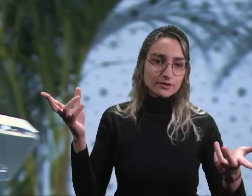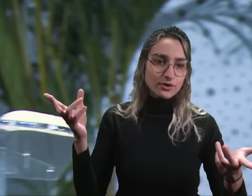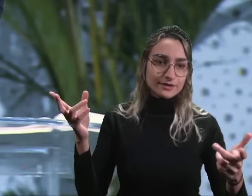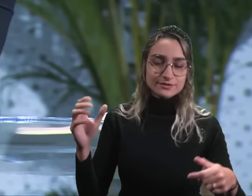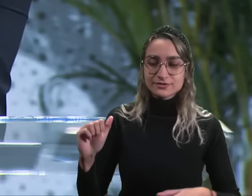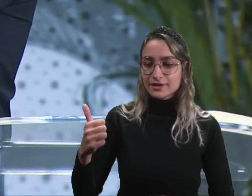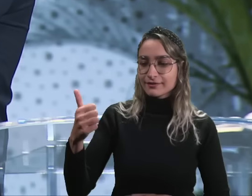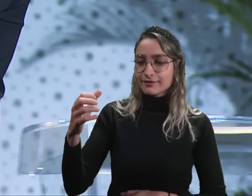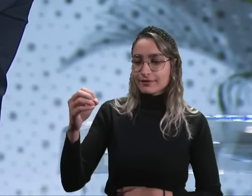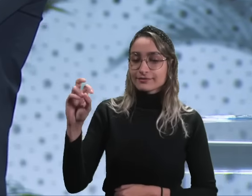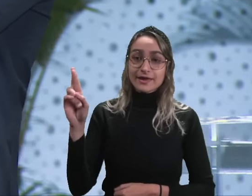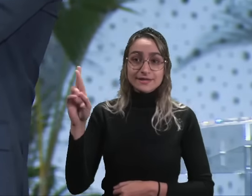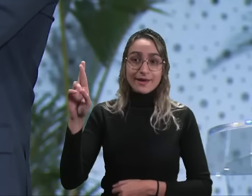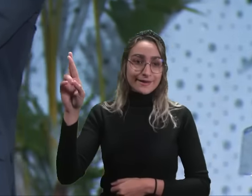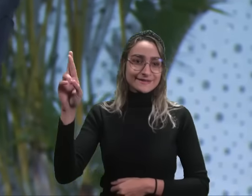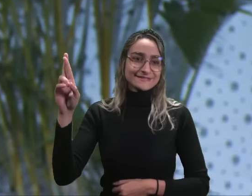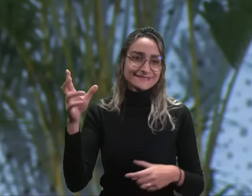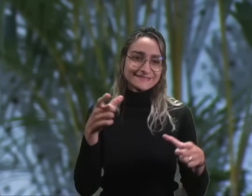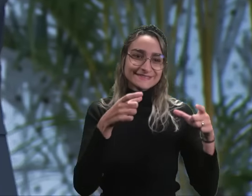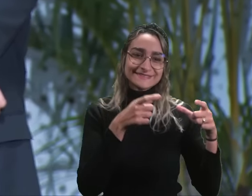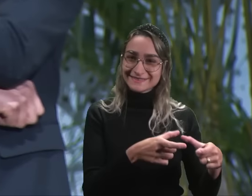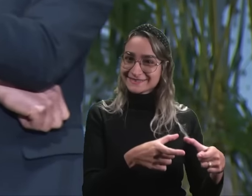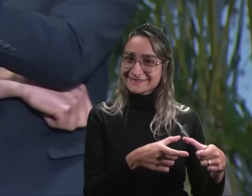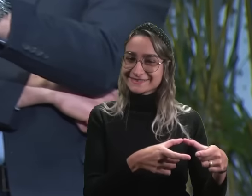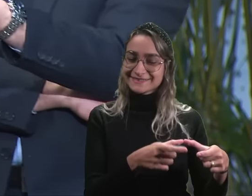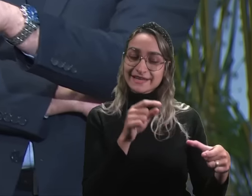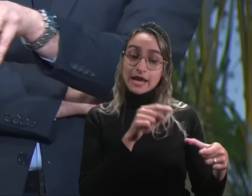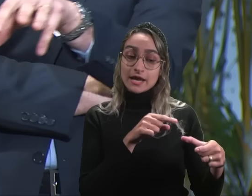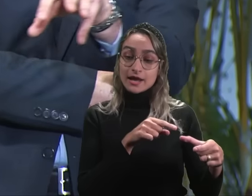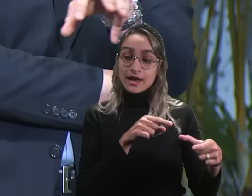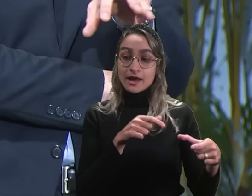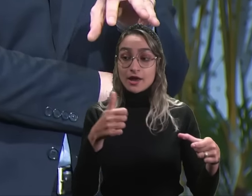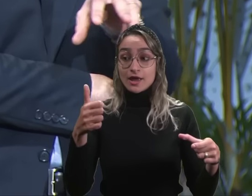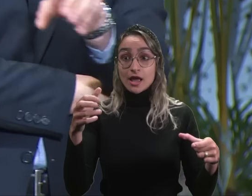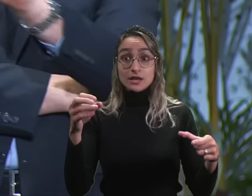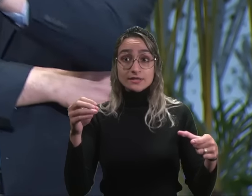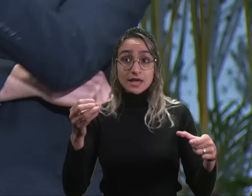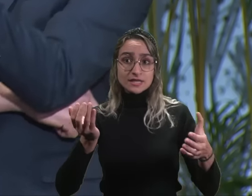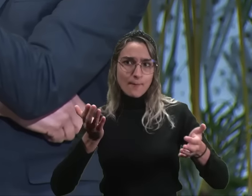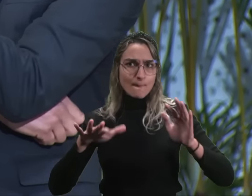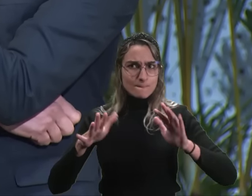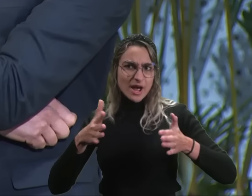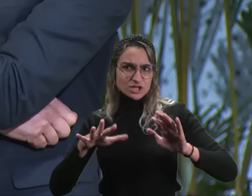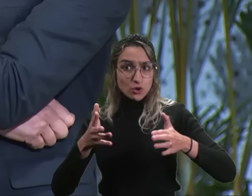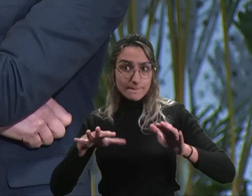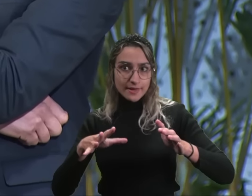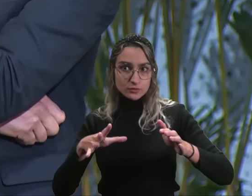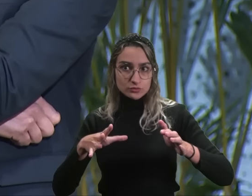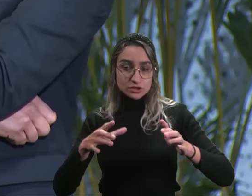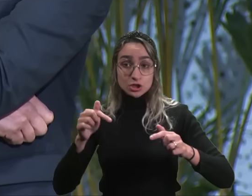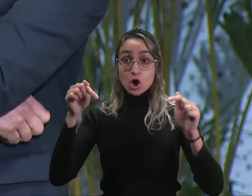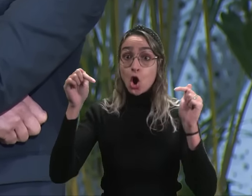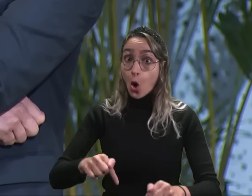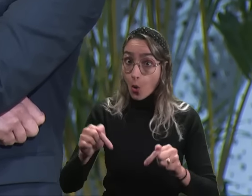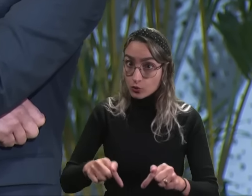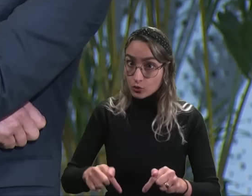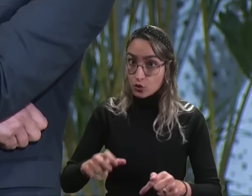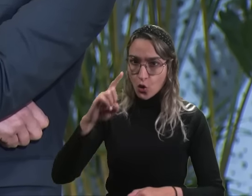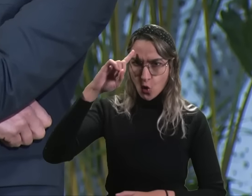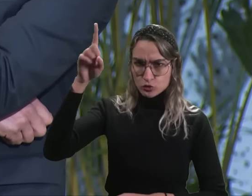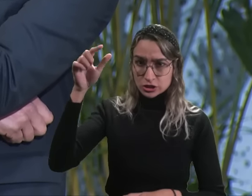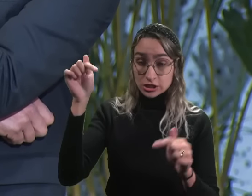hoje eu fiz as pesquisas ali as e procurei as contas corresponderia hoje a 50 um